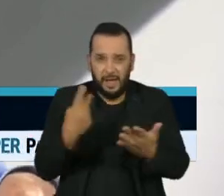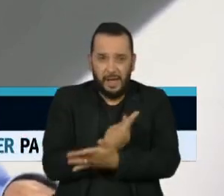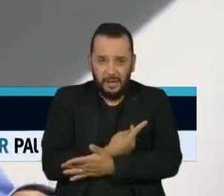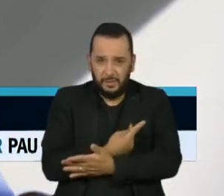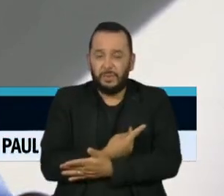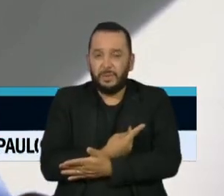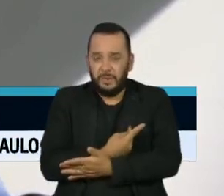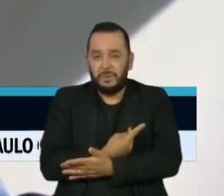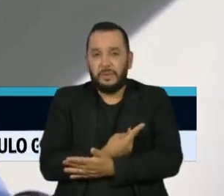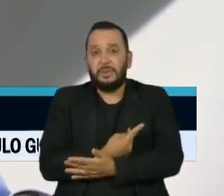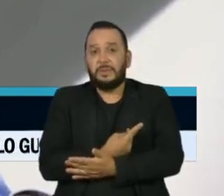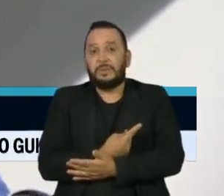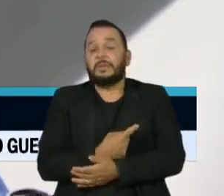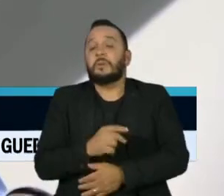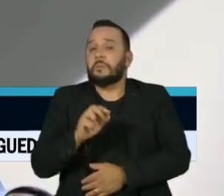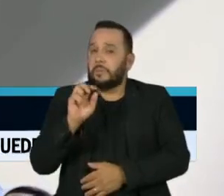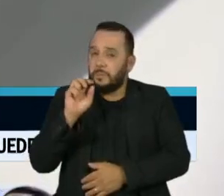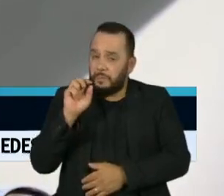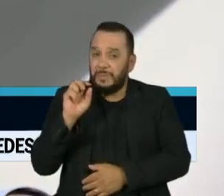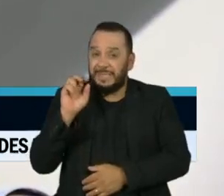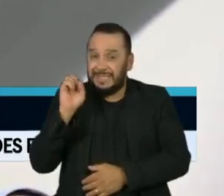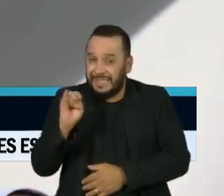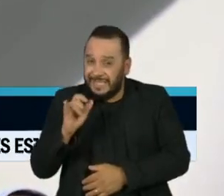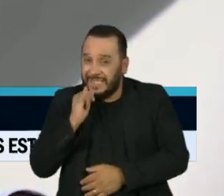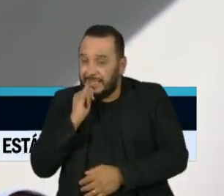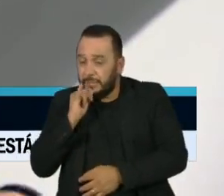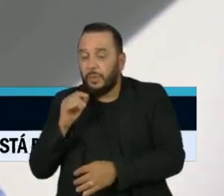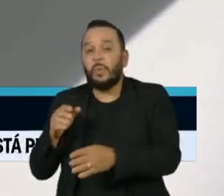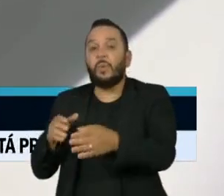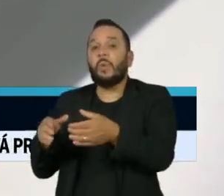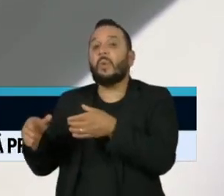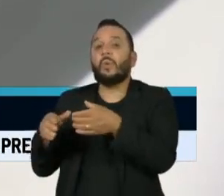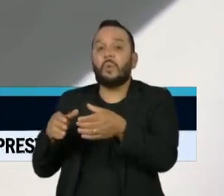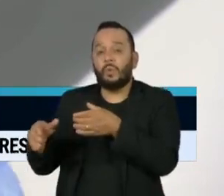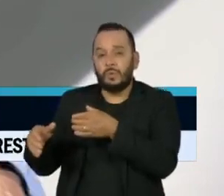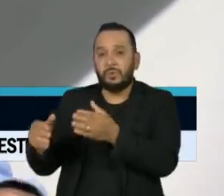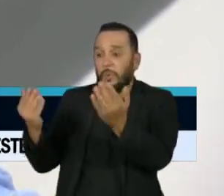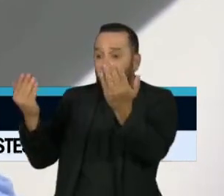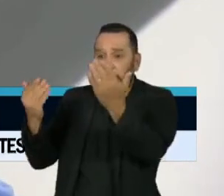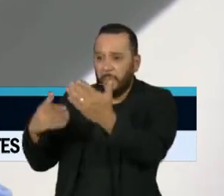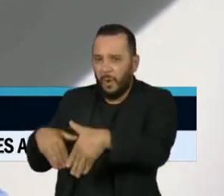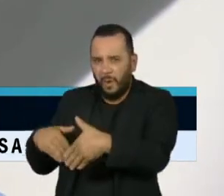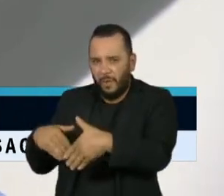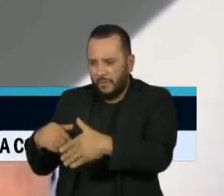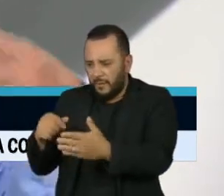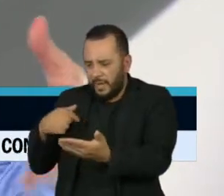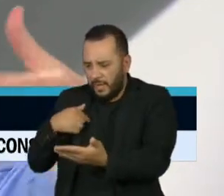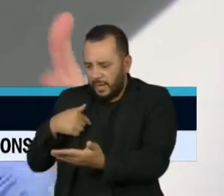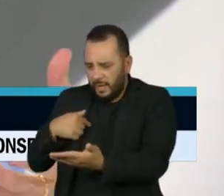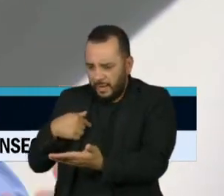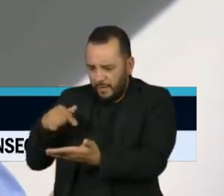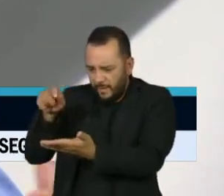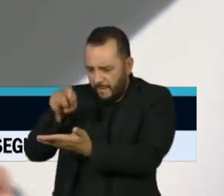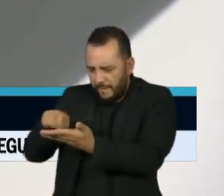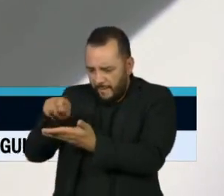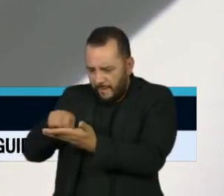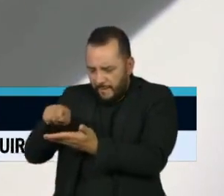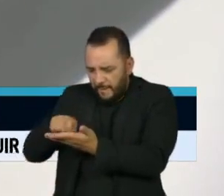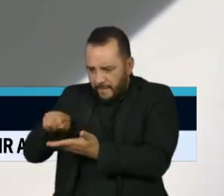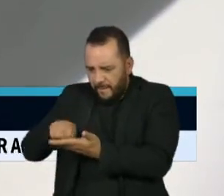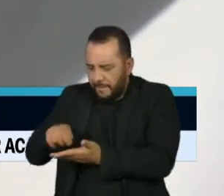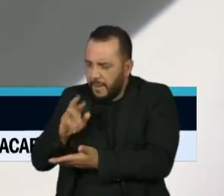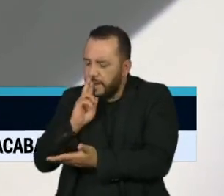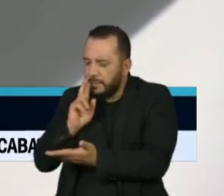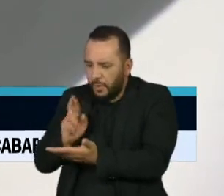questões jurídicas. Quando num concurso público você não tem a lógica de seguir o seu gabarito, sua